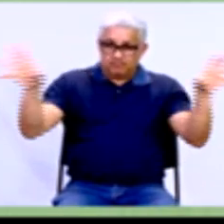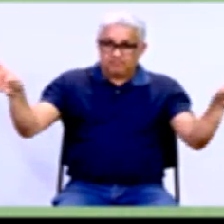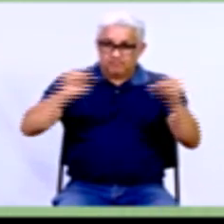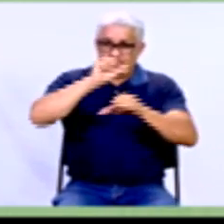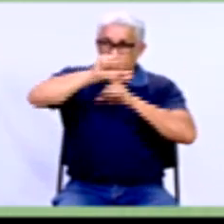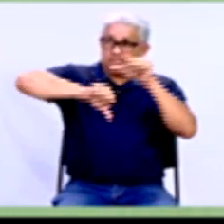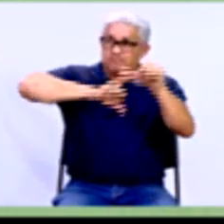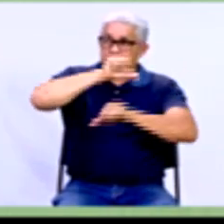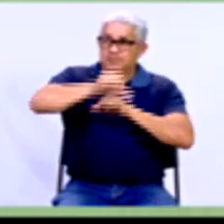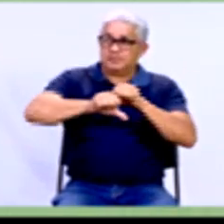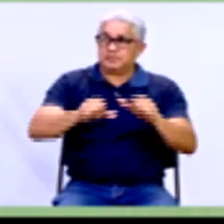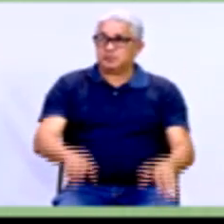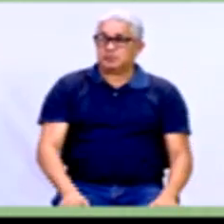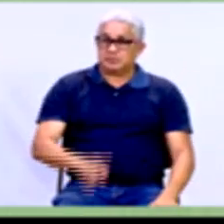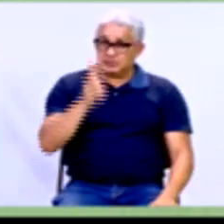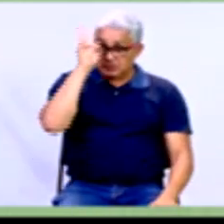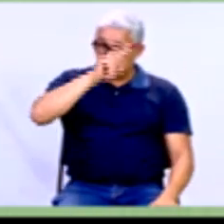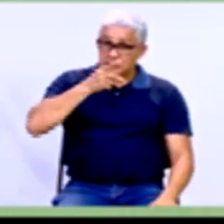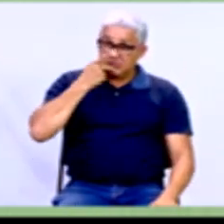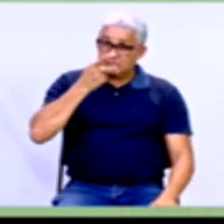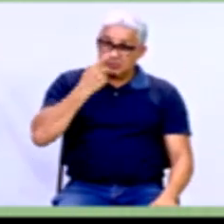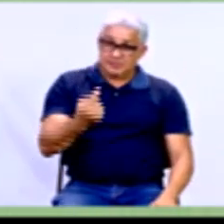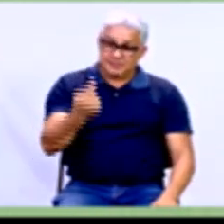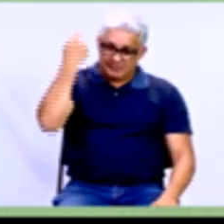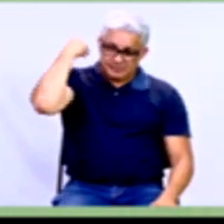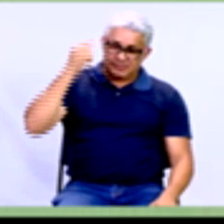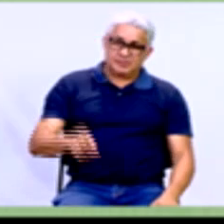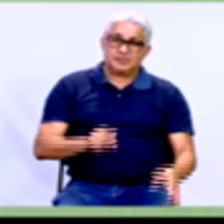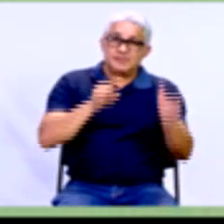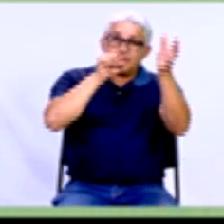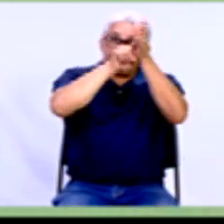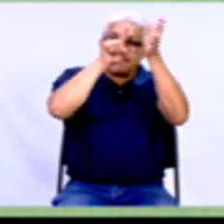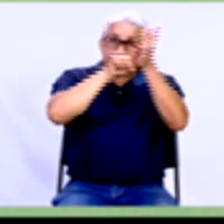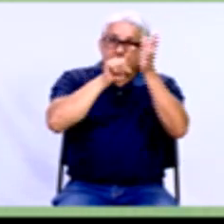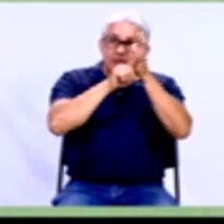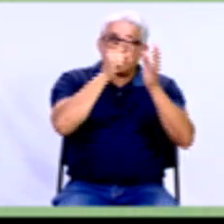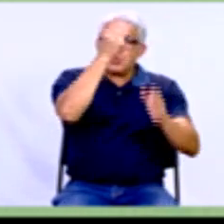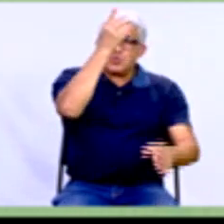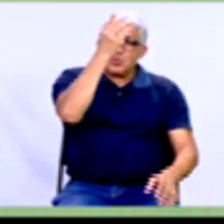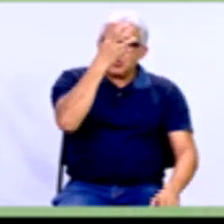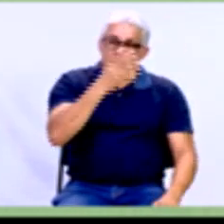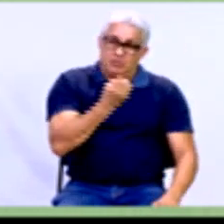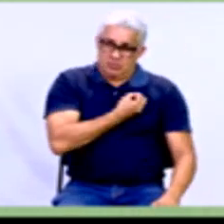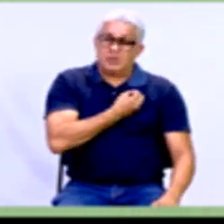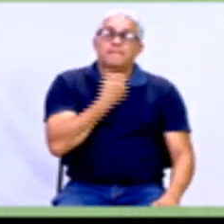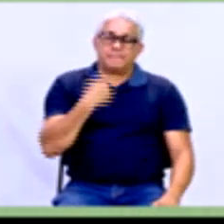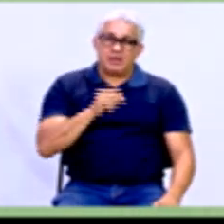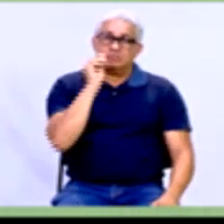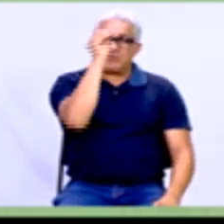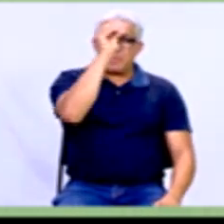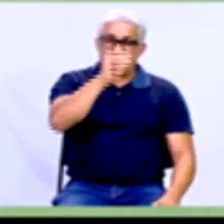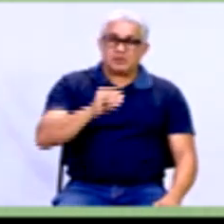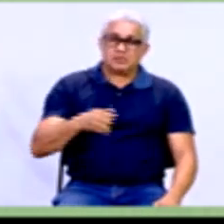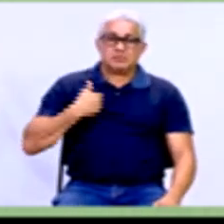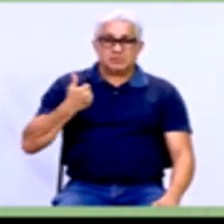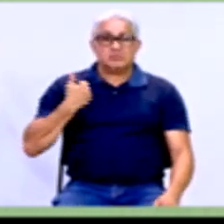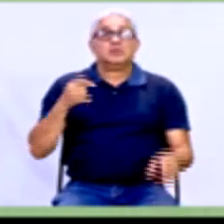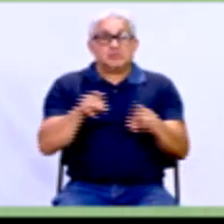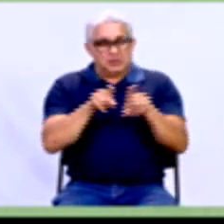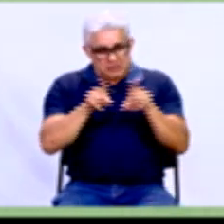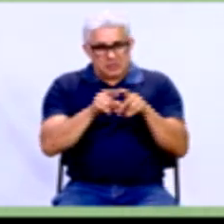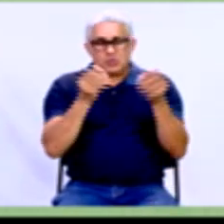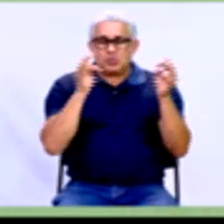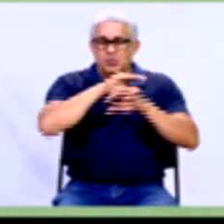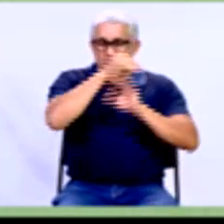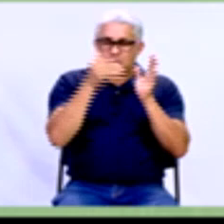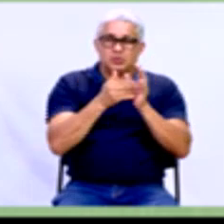transformar nisso aqui. Lembra que eu falei para vocês que cada questão era numerada? Então, fora a idade, a gente vai numerar todas elas.